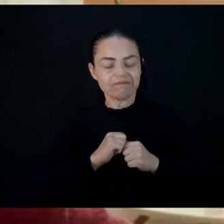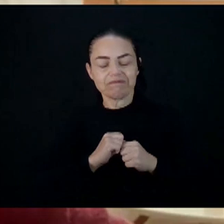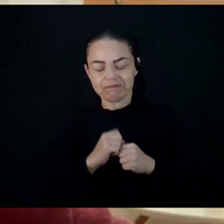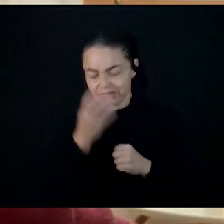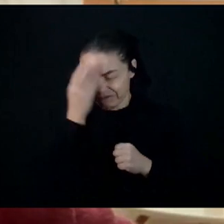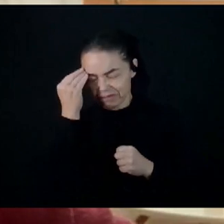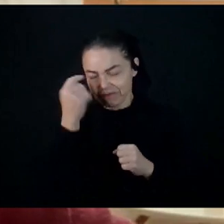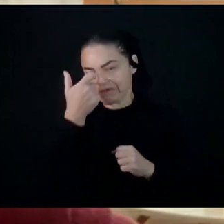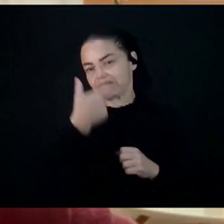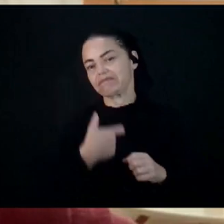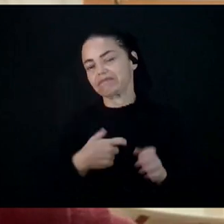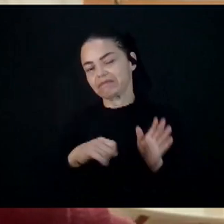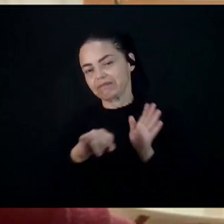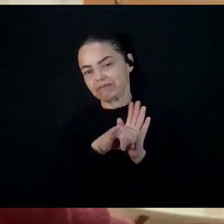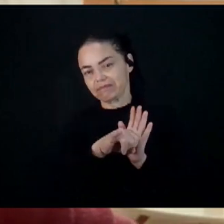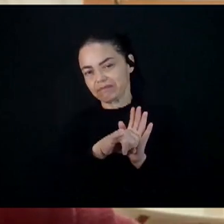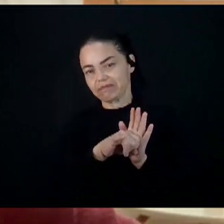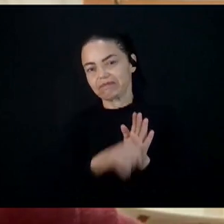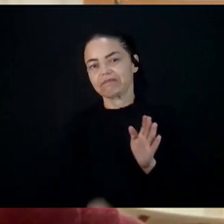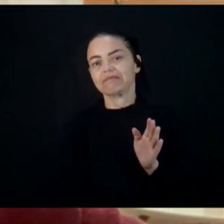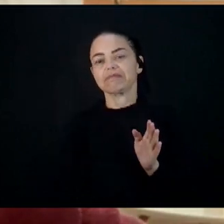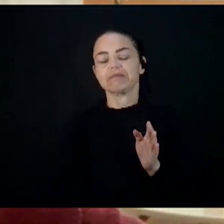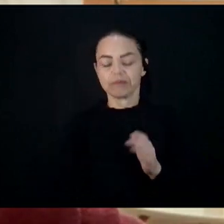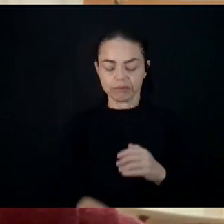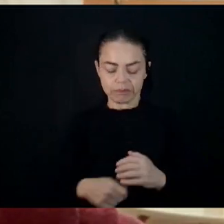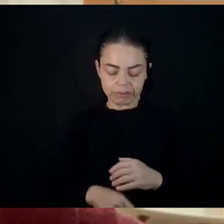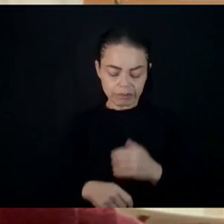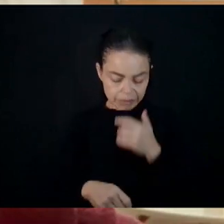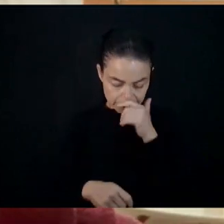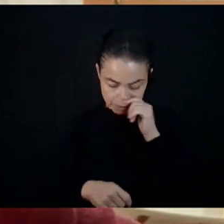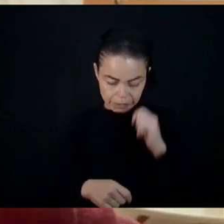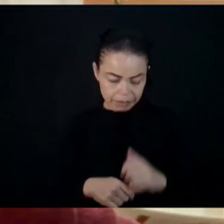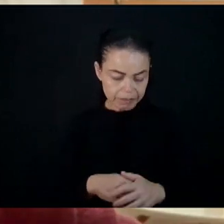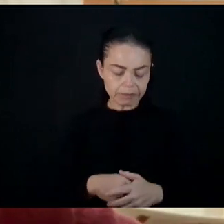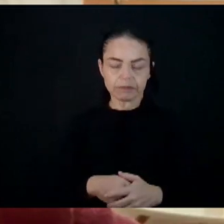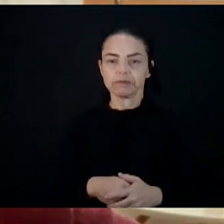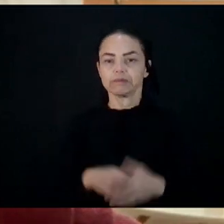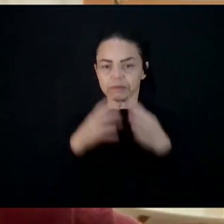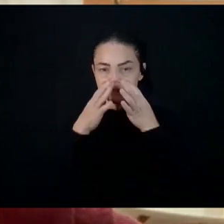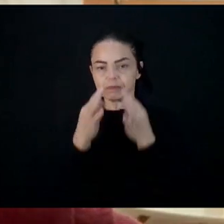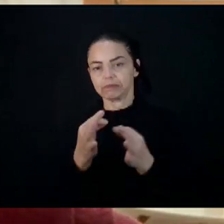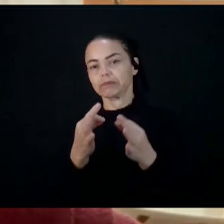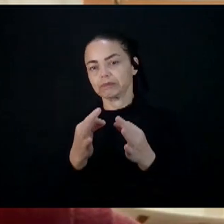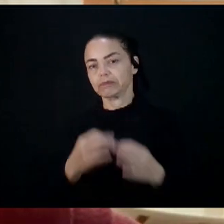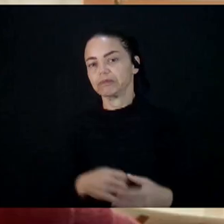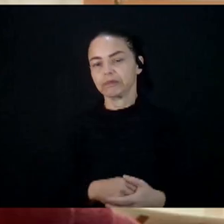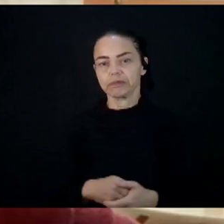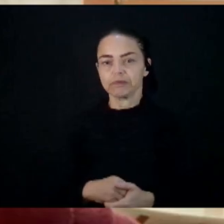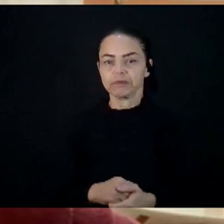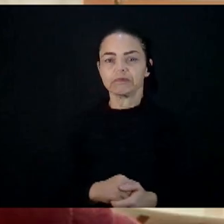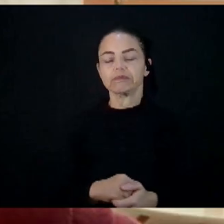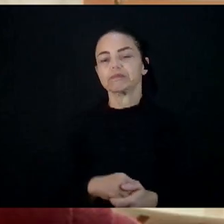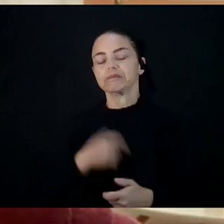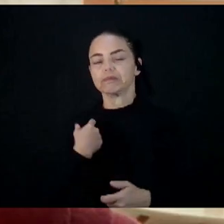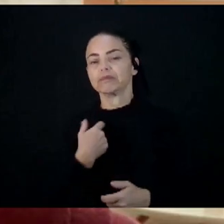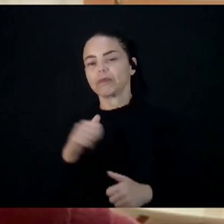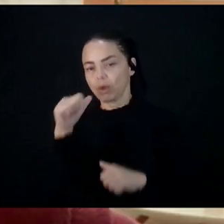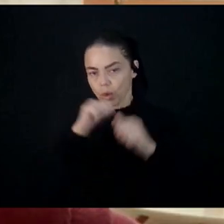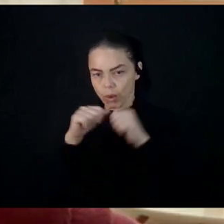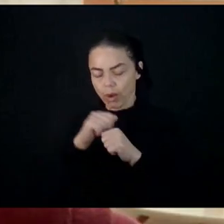a gente é. Então, presta atenção nisso. Se for beber, beba